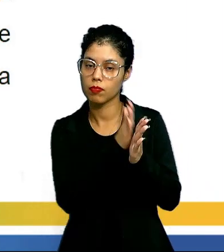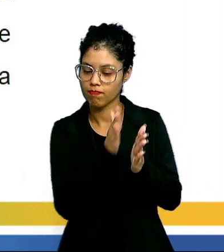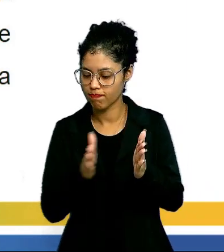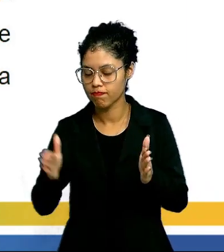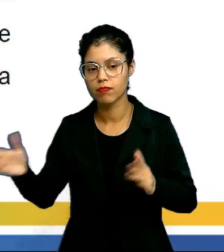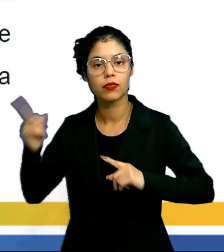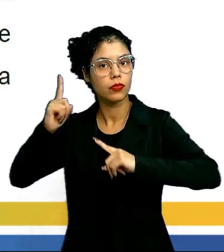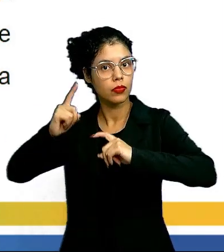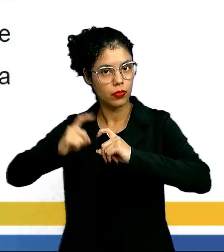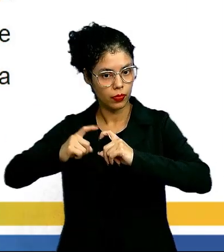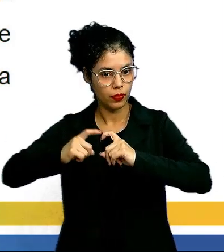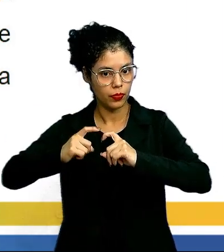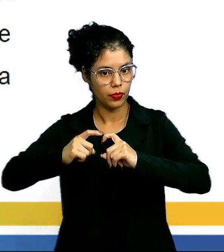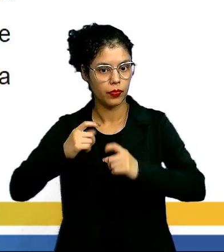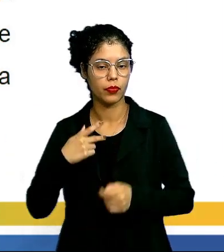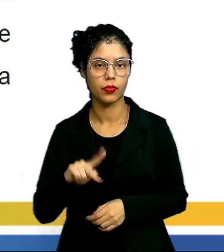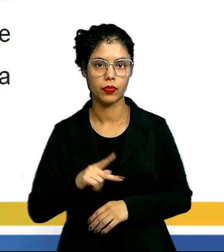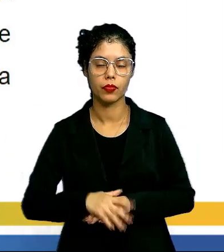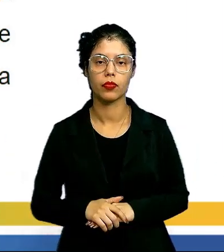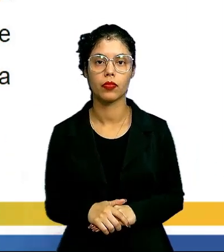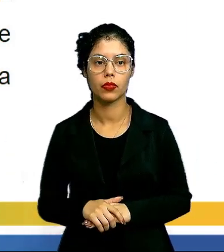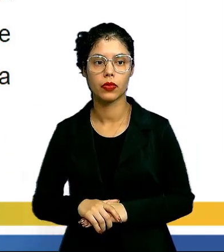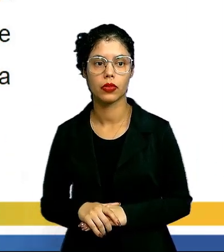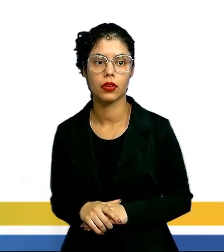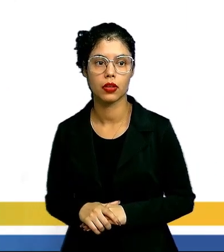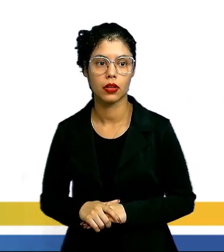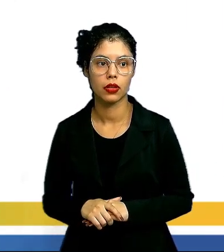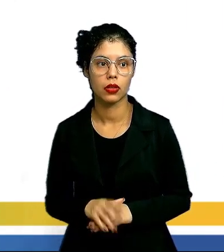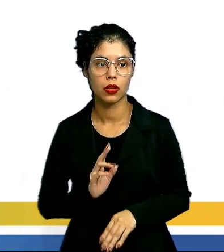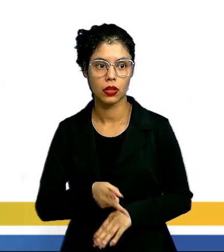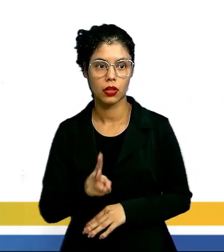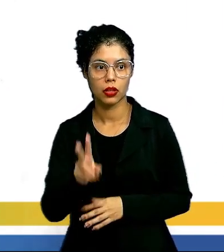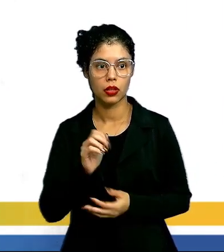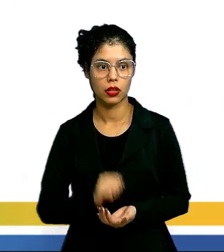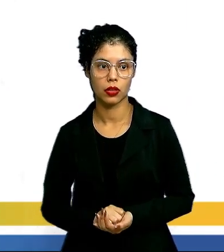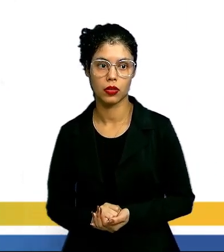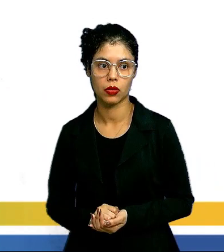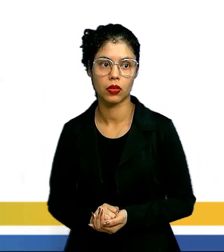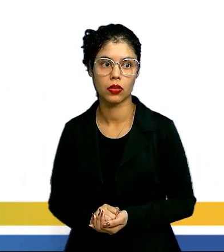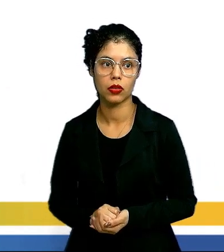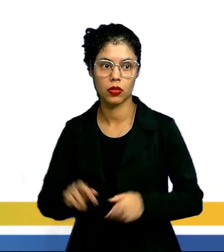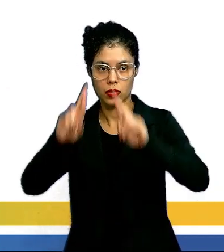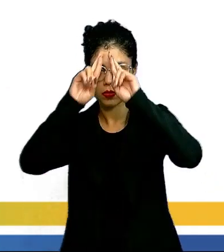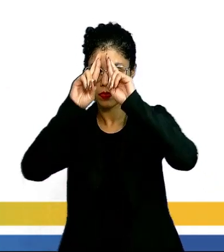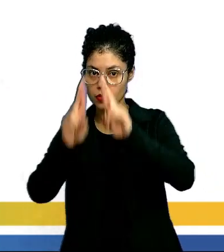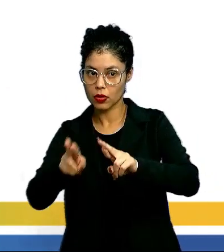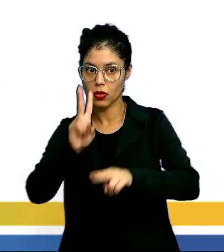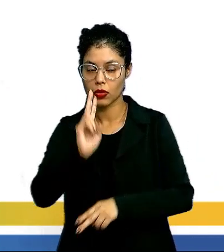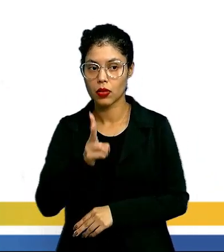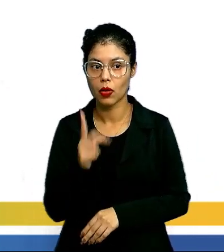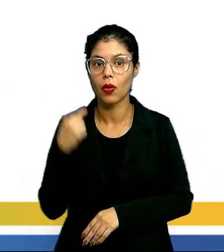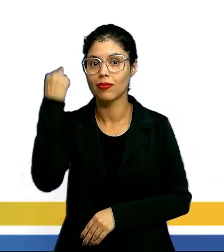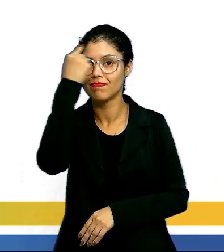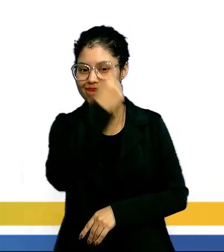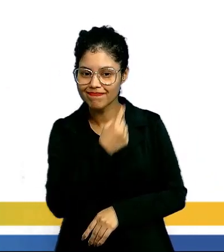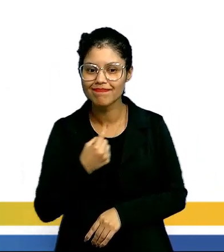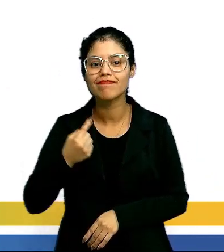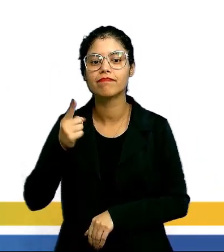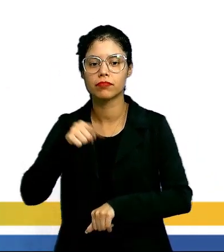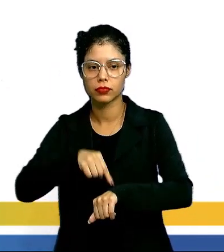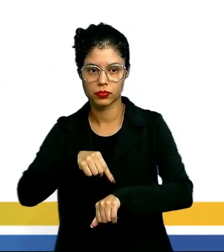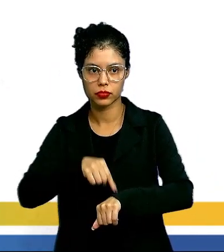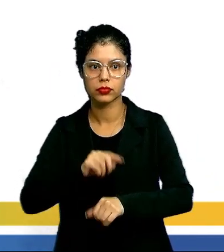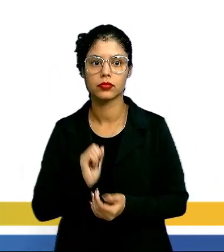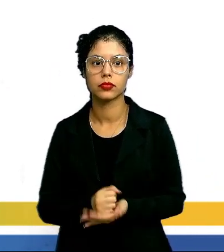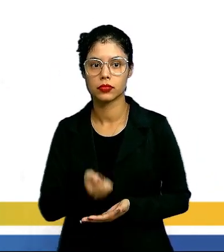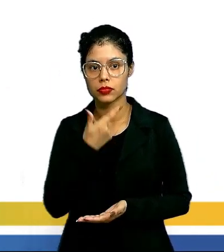as orientações do seu médico. Aí ele continua, respeitando sempre os horários,